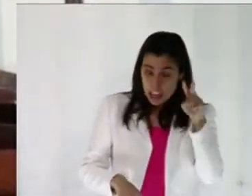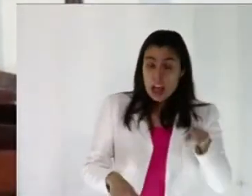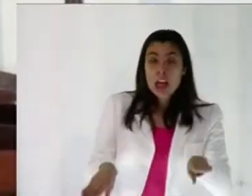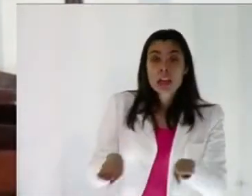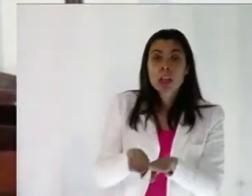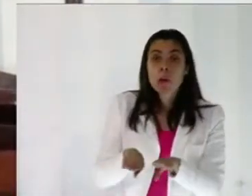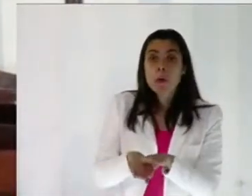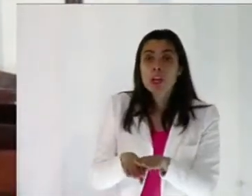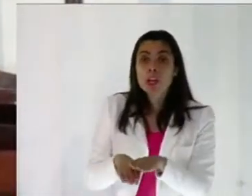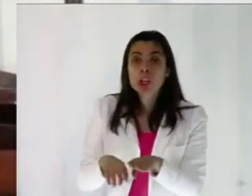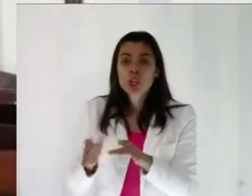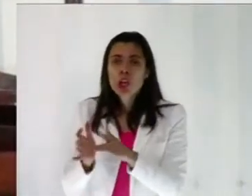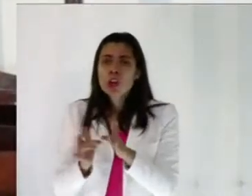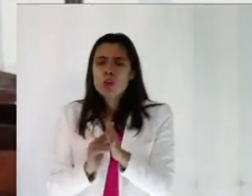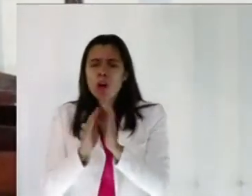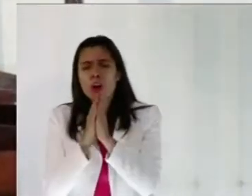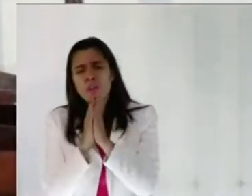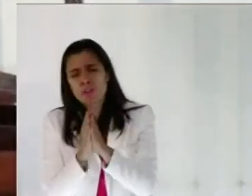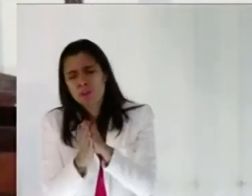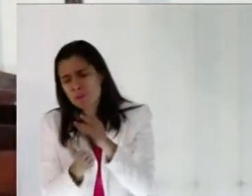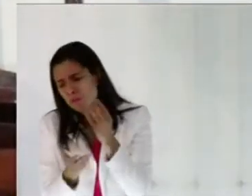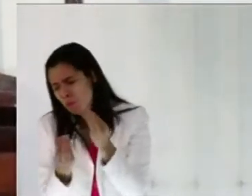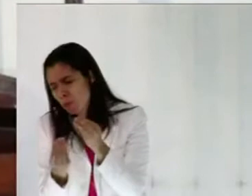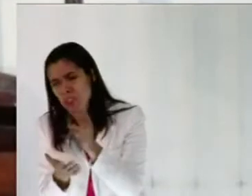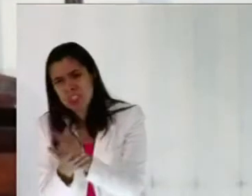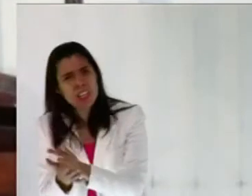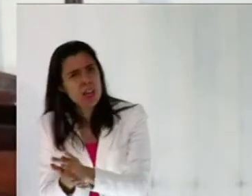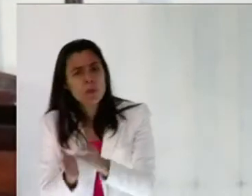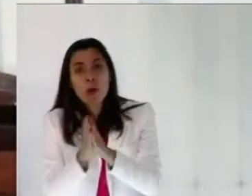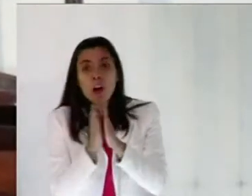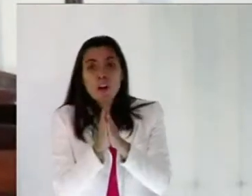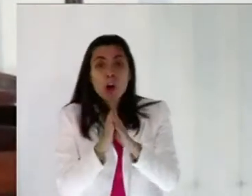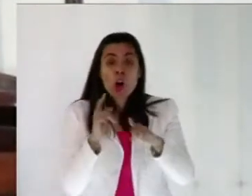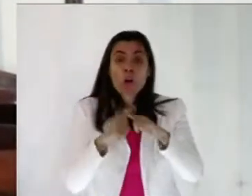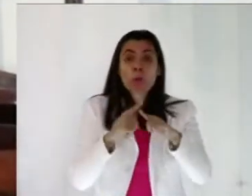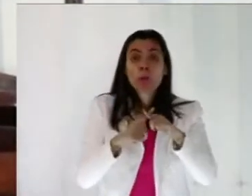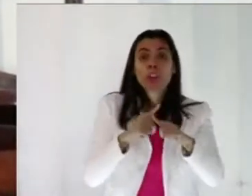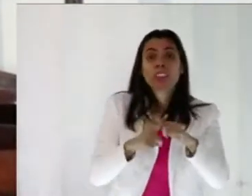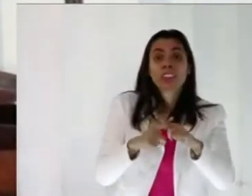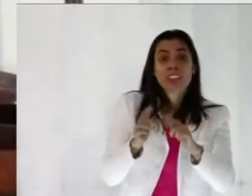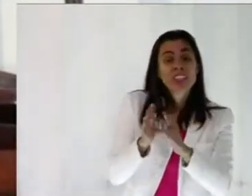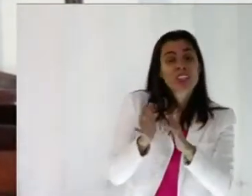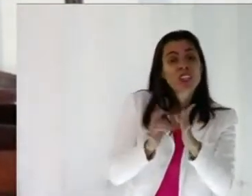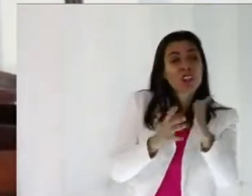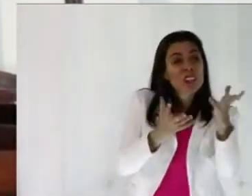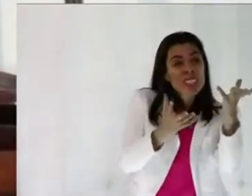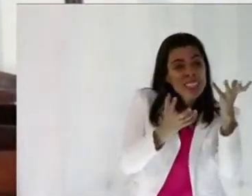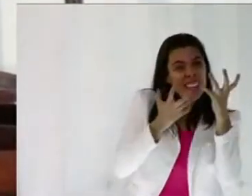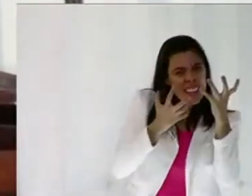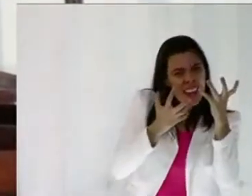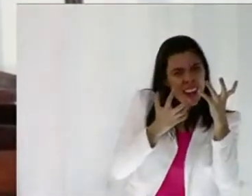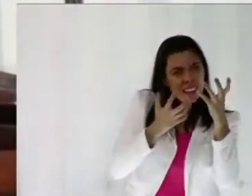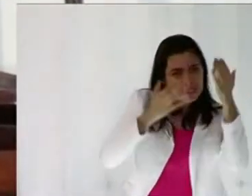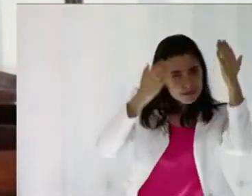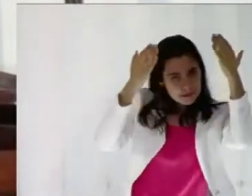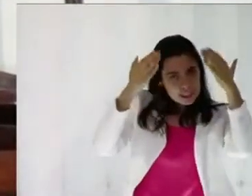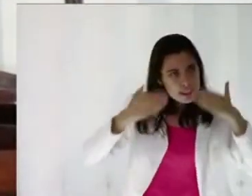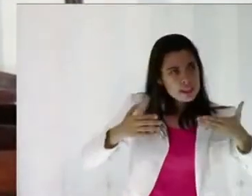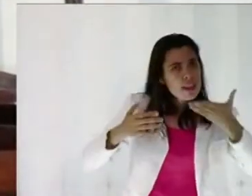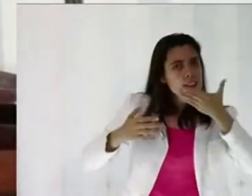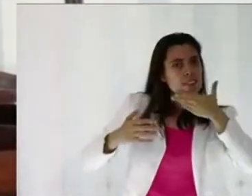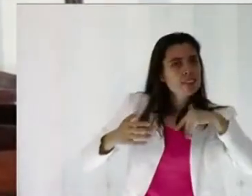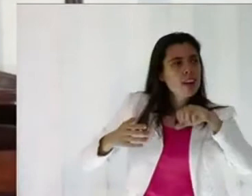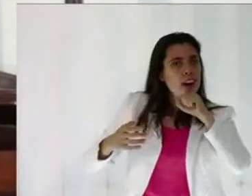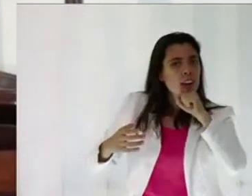Pai. Eles tinham aquela comunhão maravilhosa, eles tinham aquele prazer de estarem juntos, sempre durante o ministério